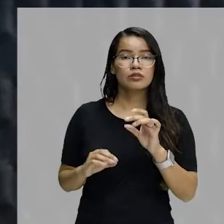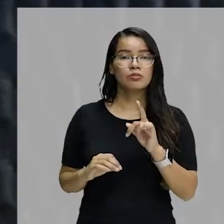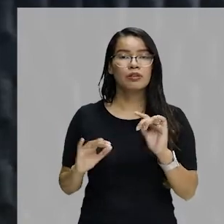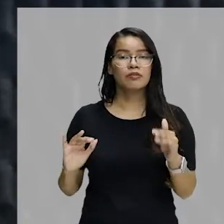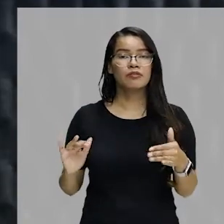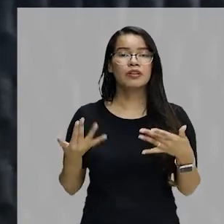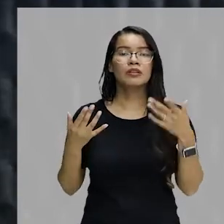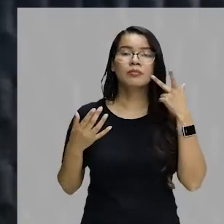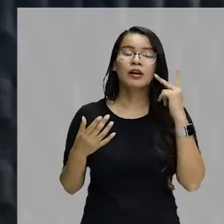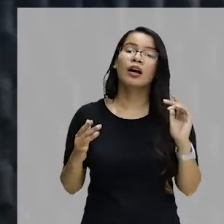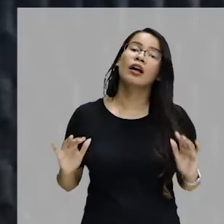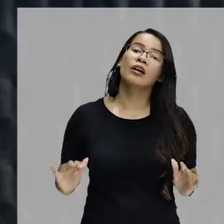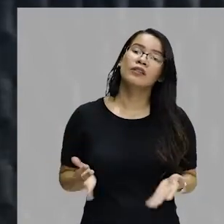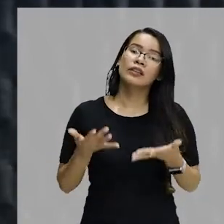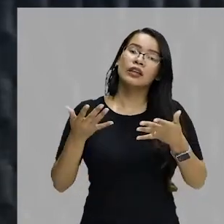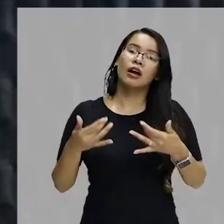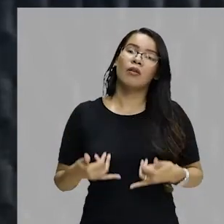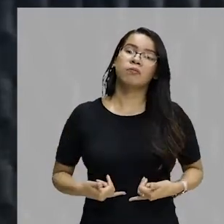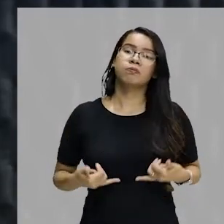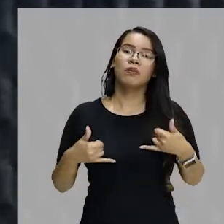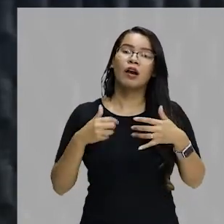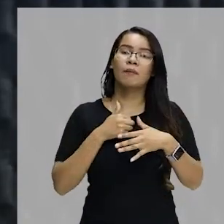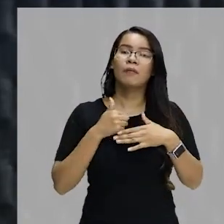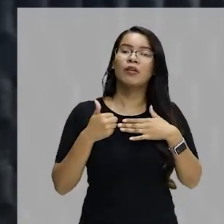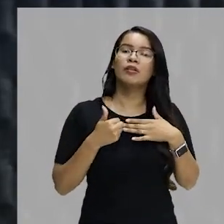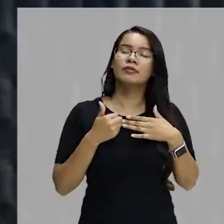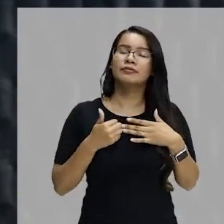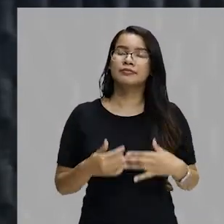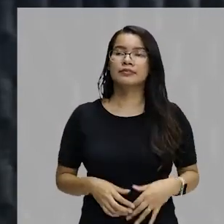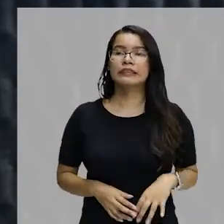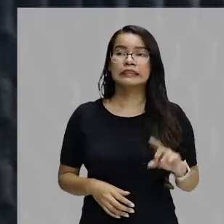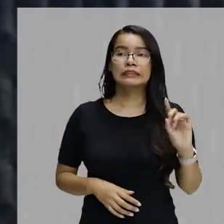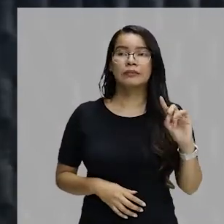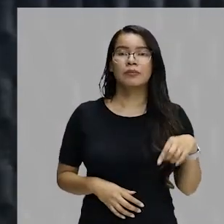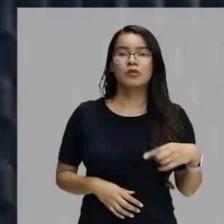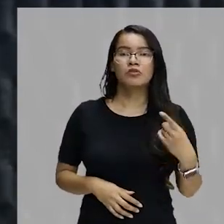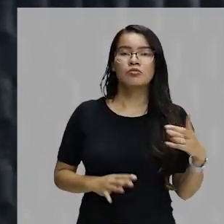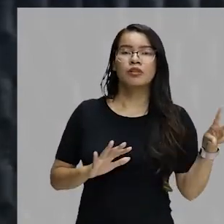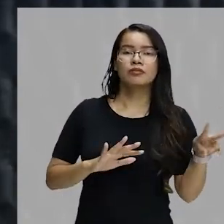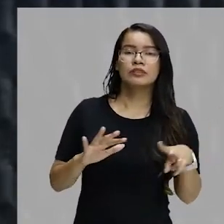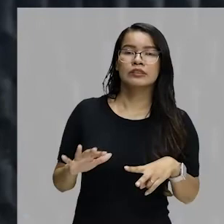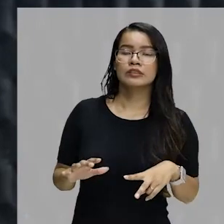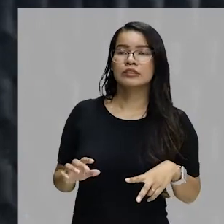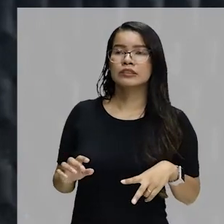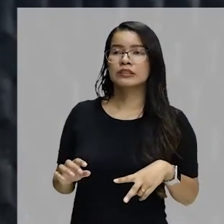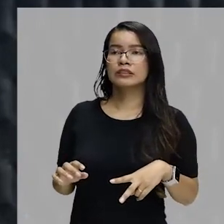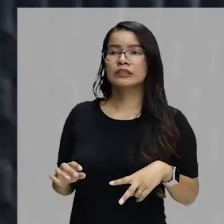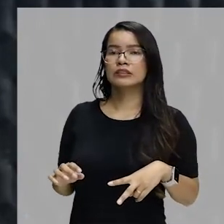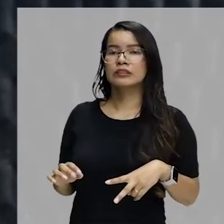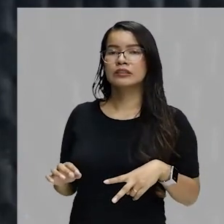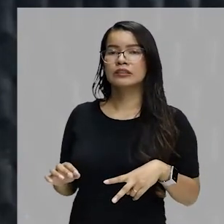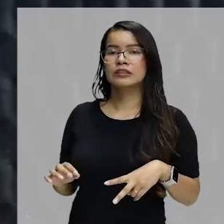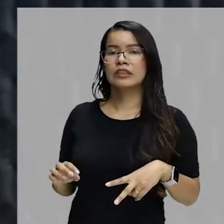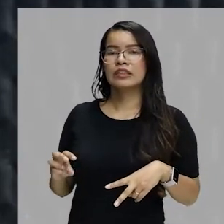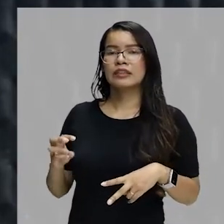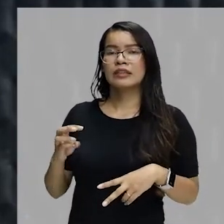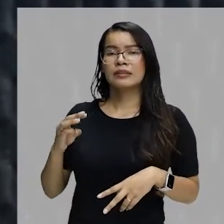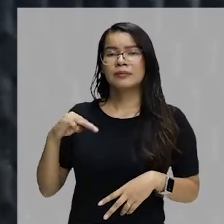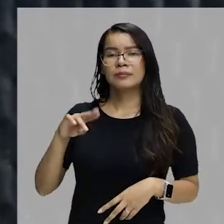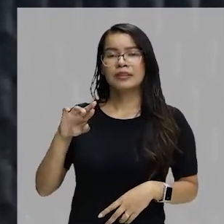poder levantar a moral, o astral de Dom Pedro, logo após uma visita dele, extremamente desgastante em Minas